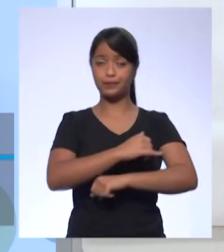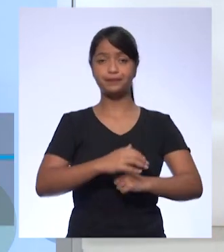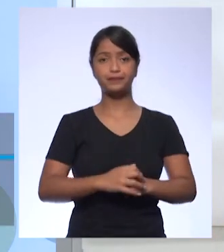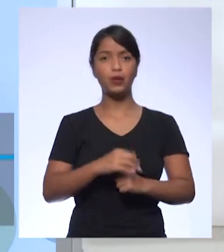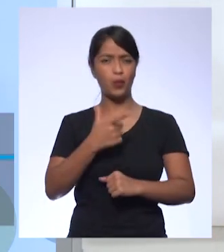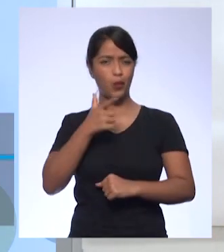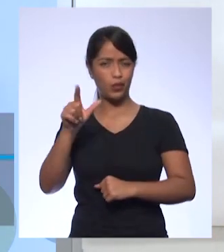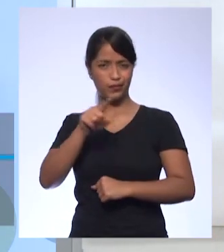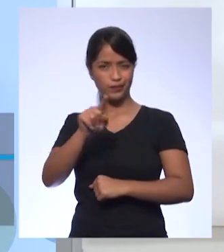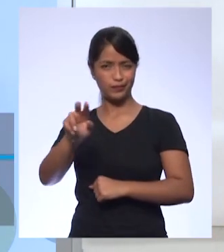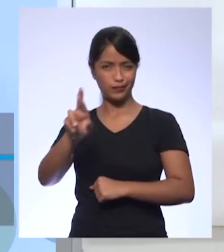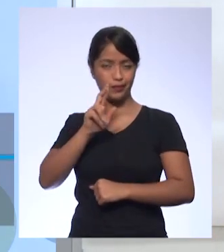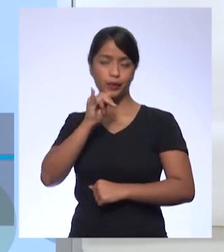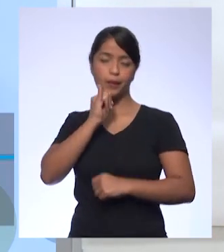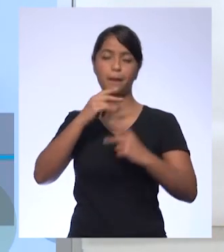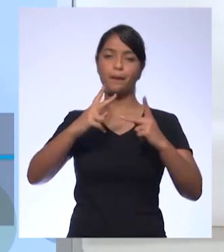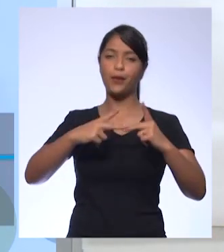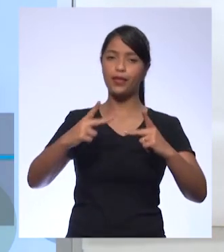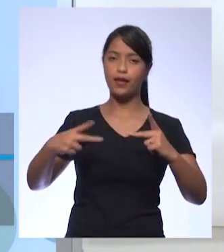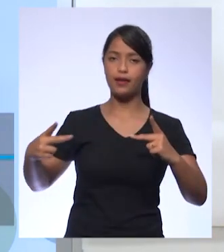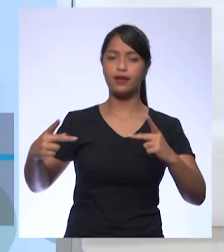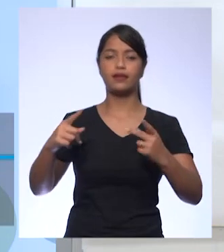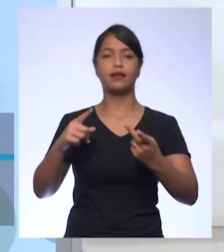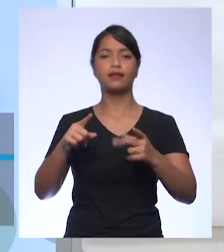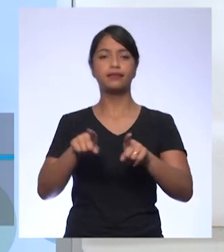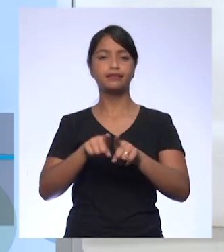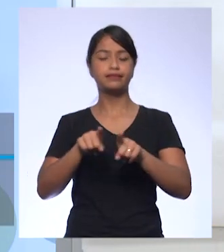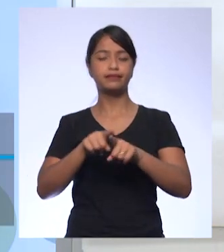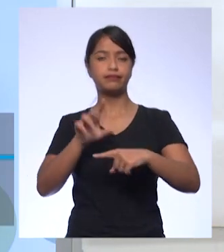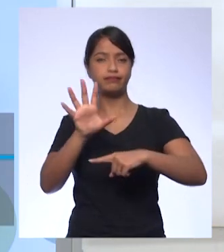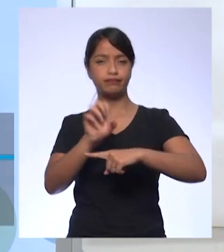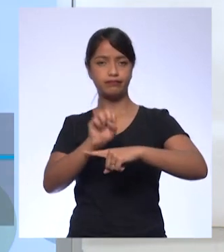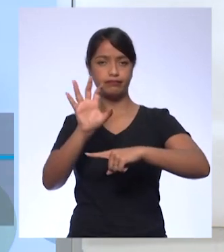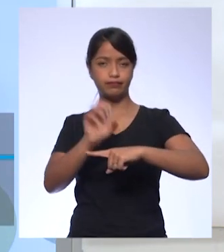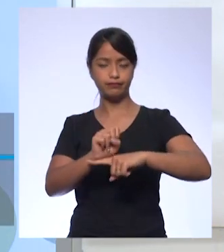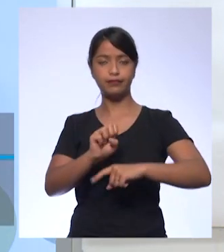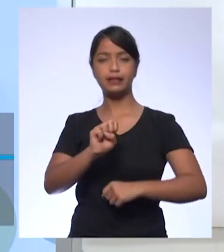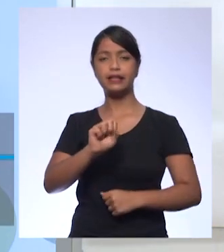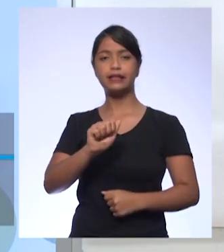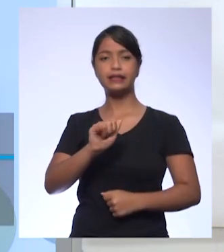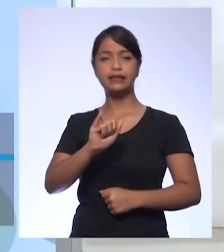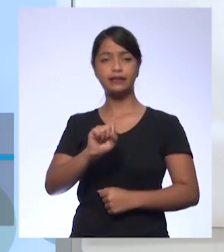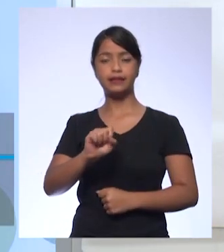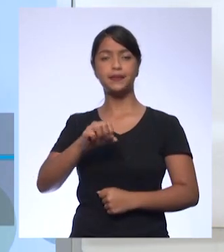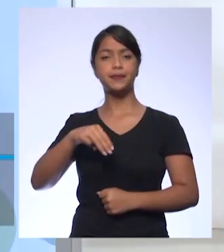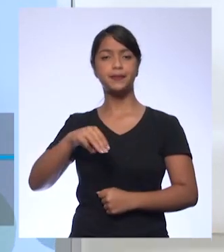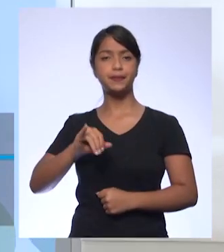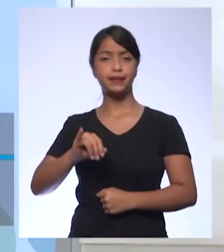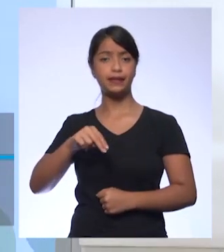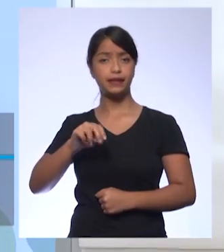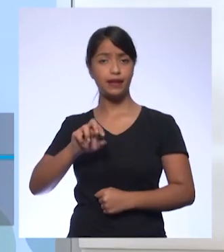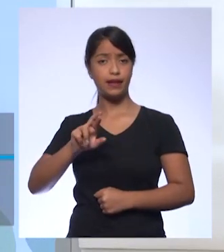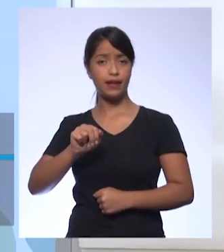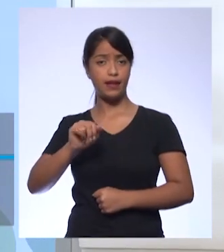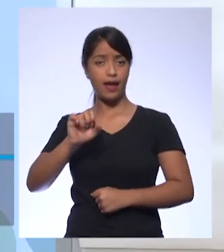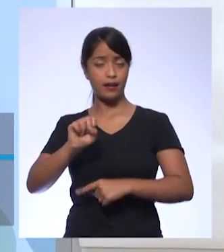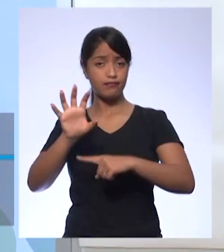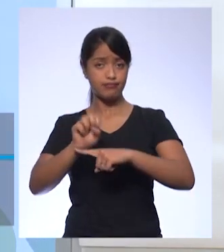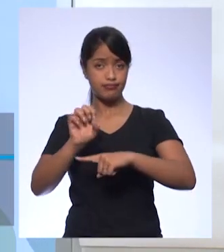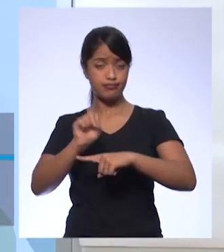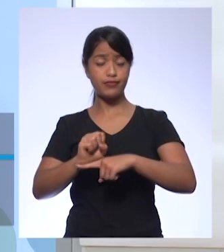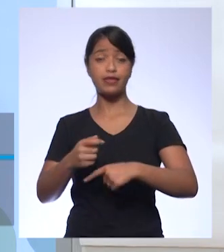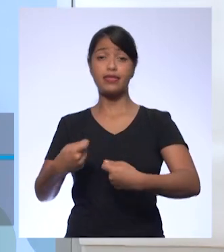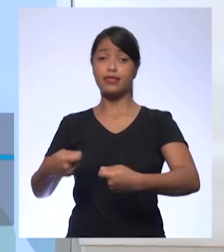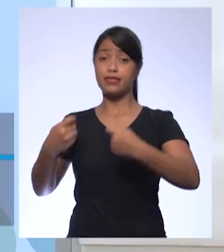sais minerais, etc., são importantes, mas não vão te dar energia. Tá? É a quantidade de açúcar e de gordura que está diretamente ligado à quantidade